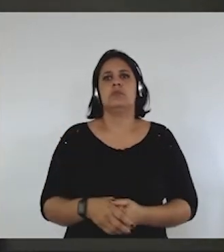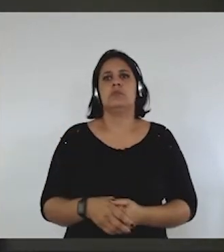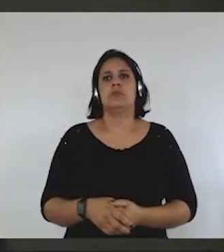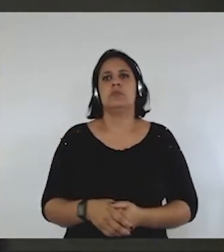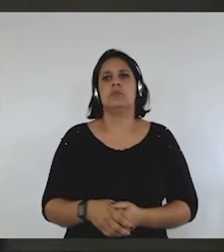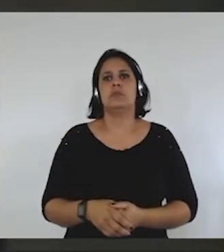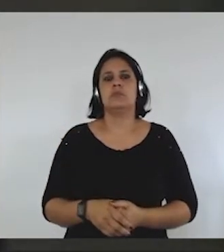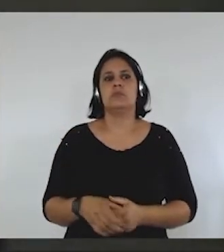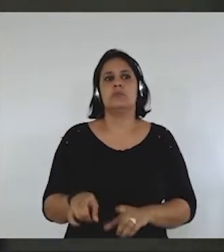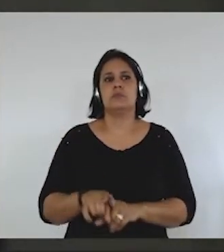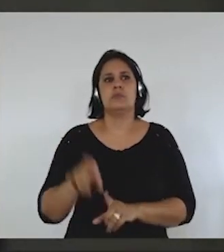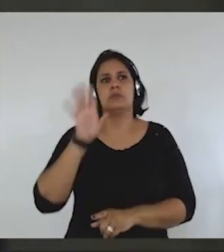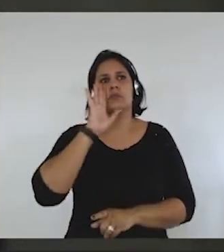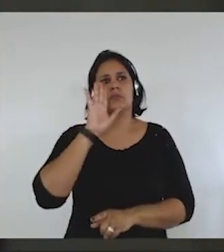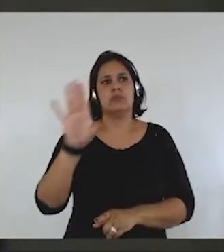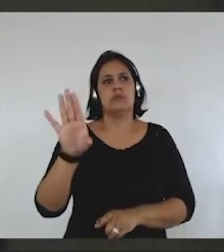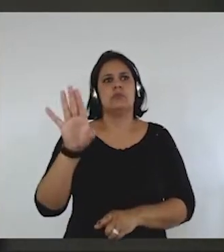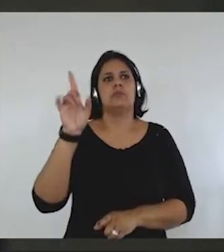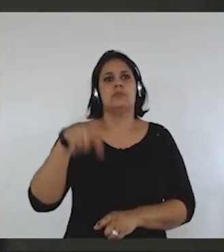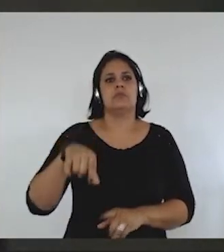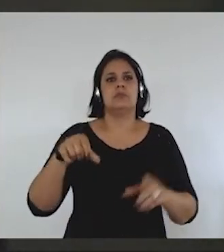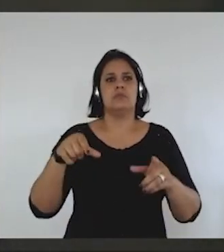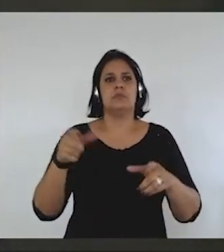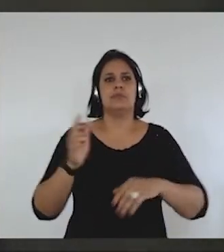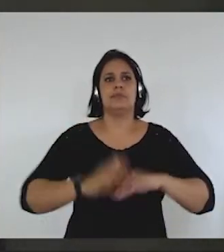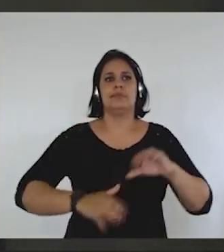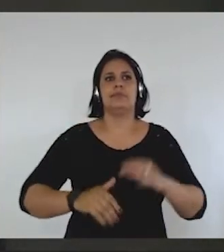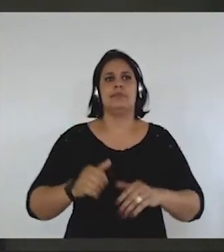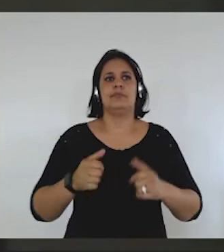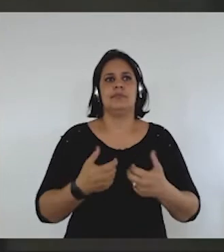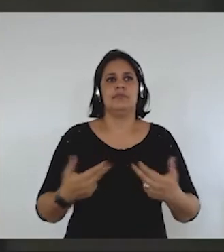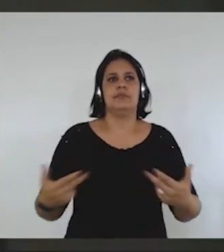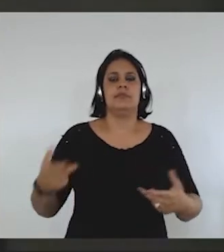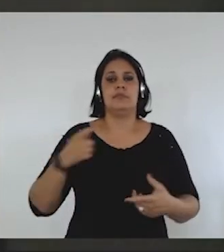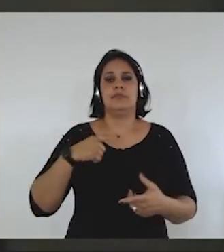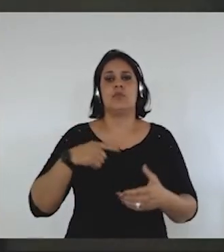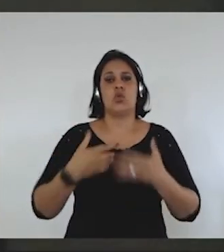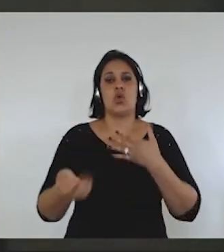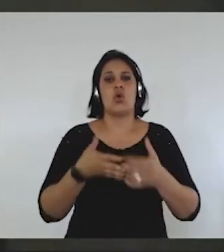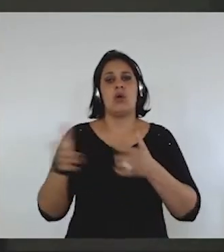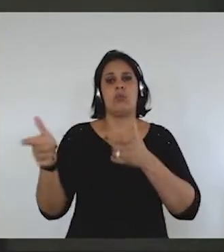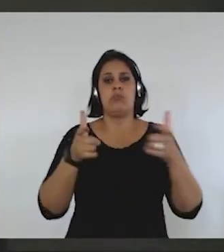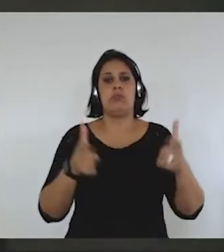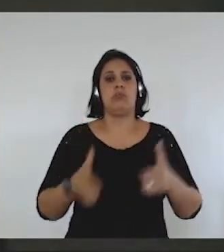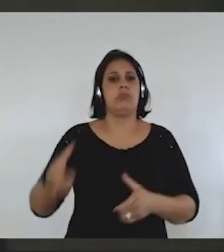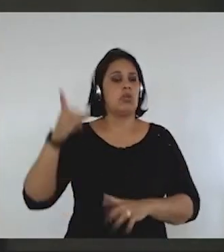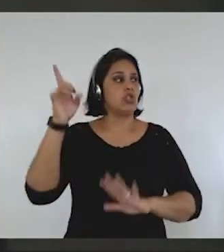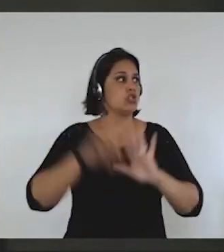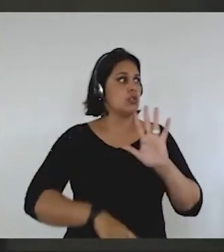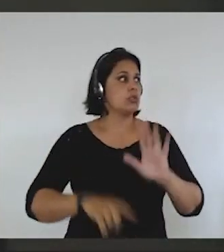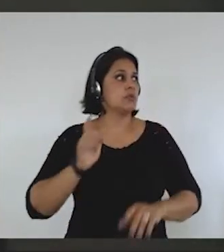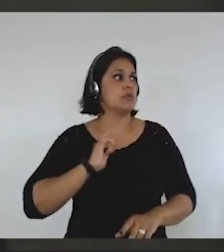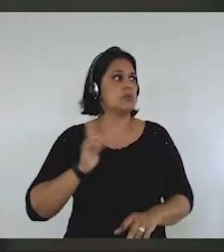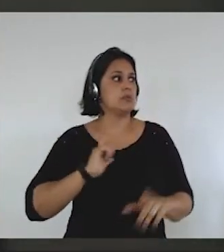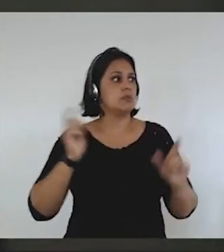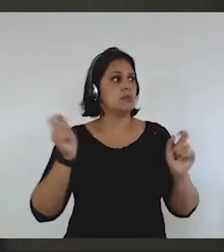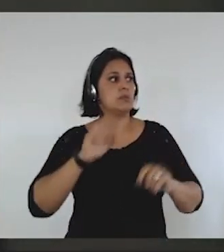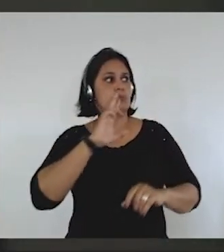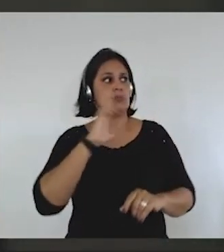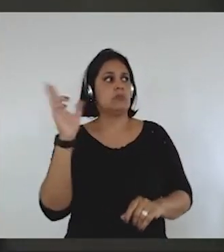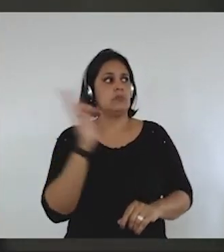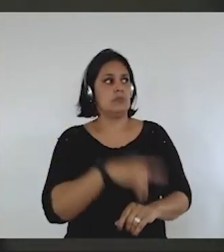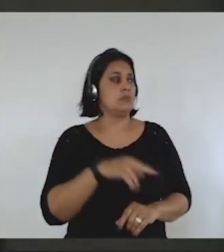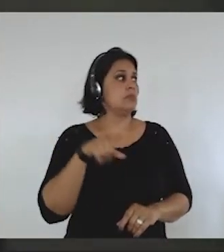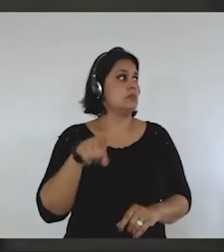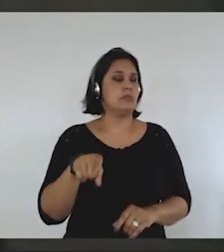e principalmente a incapacidade que qualquer ramo do direito tem para responder sozinho por esse desafio